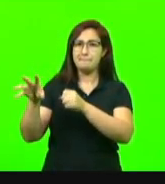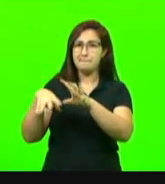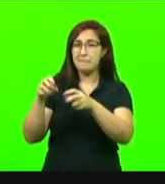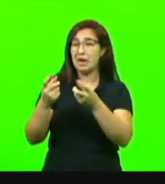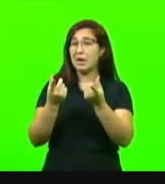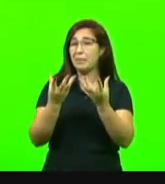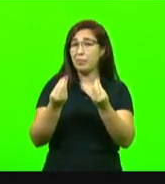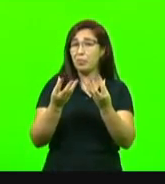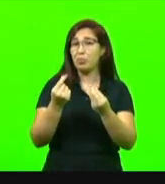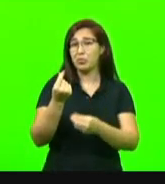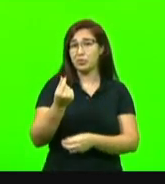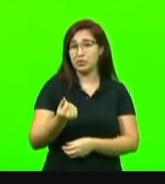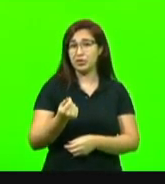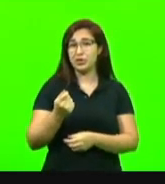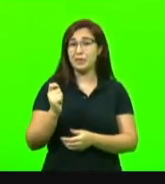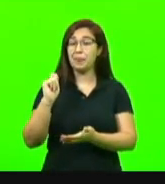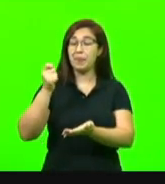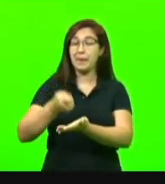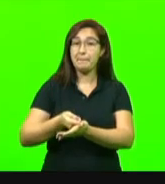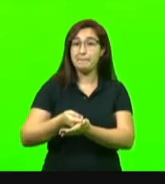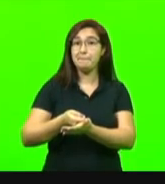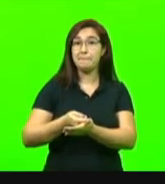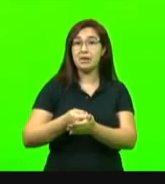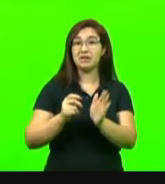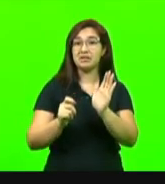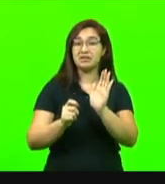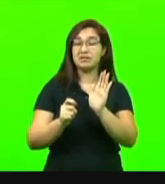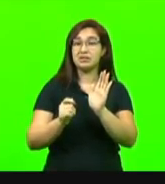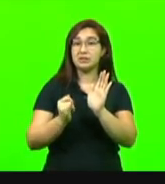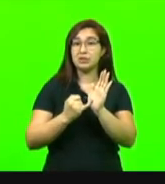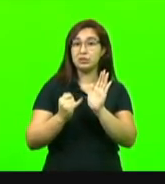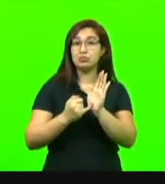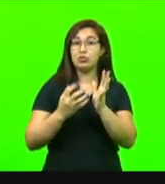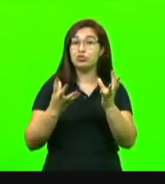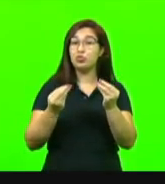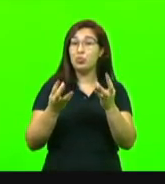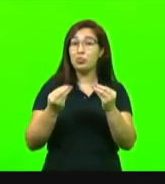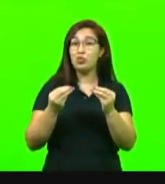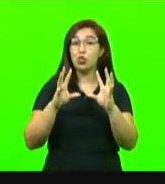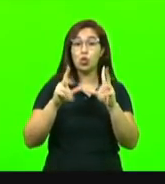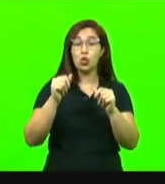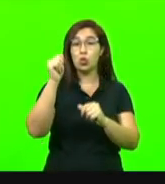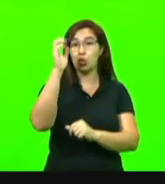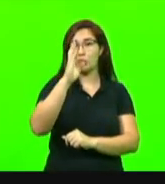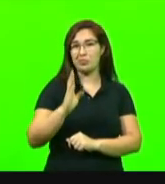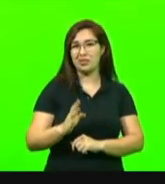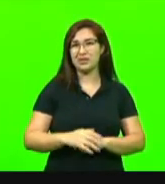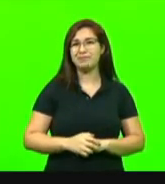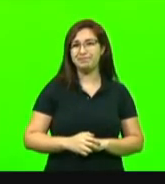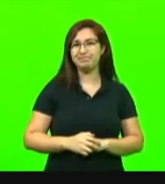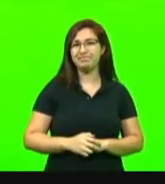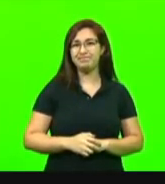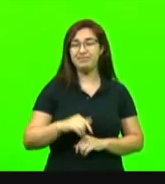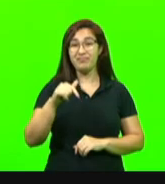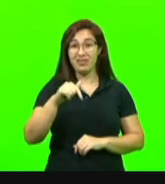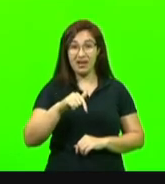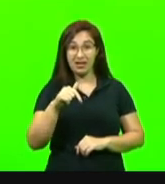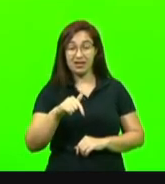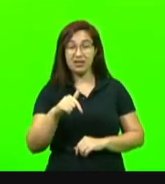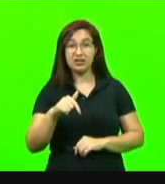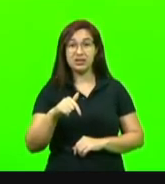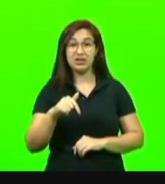O catarinense paga a maior carga tributária do Brasil por renda per capita. Nós somos o povo